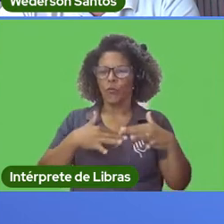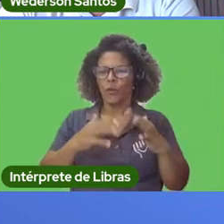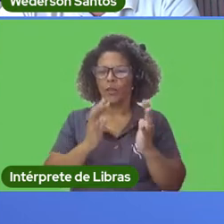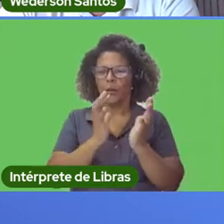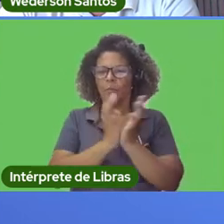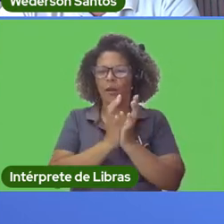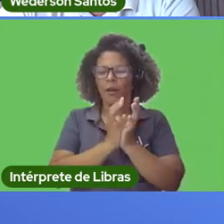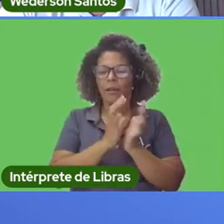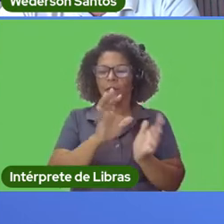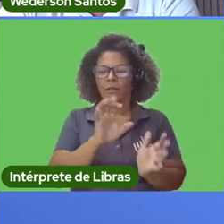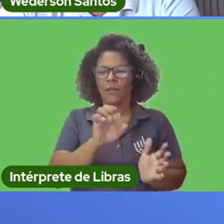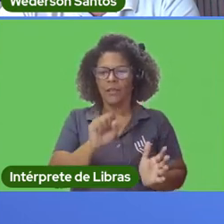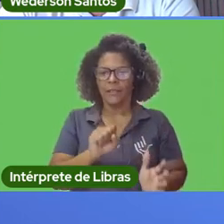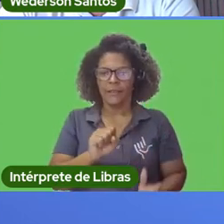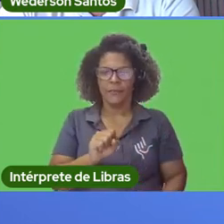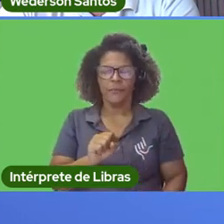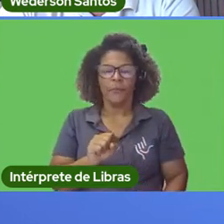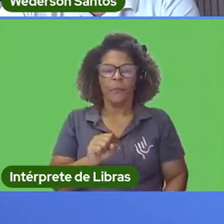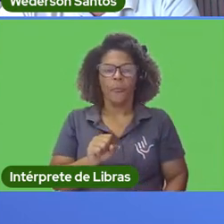Espírito Santo.